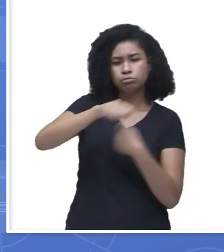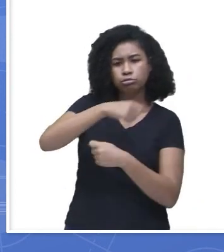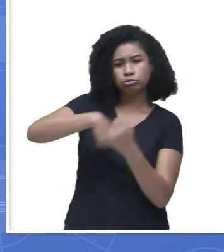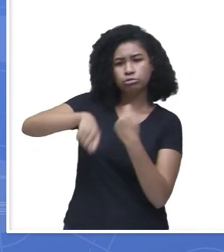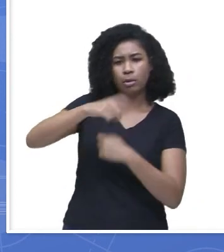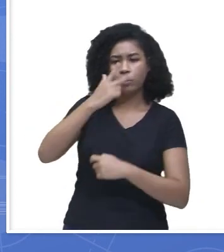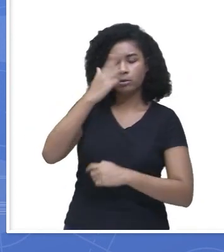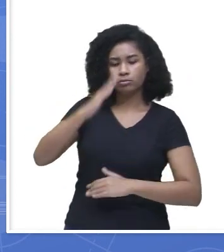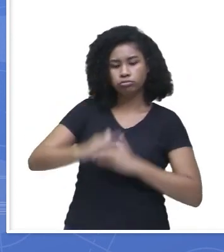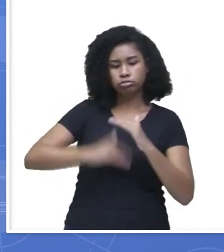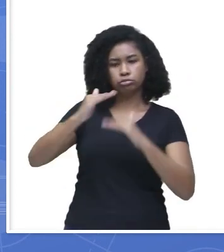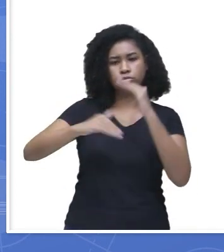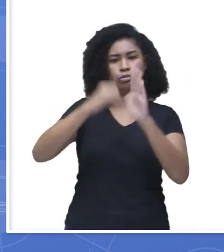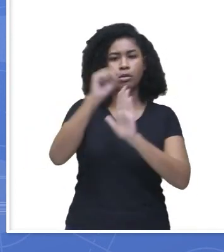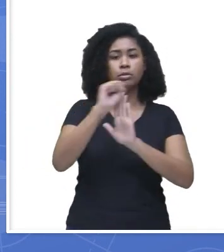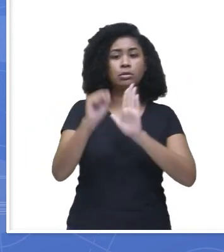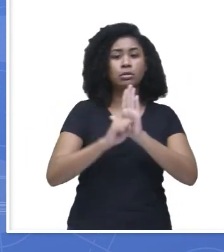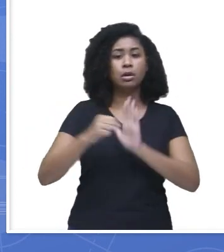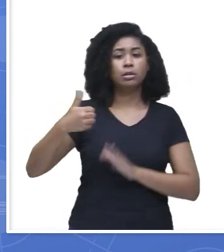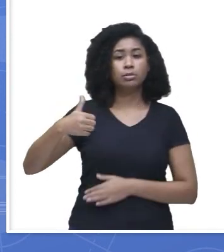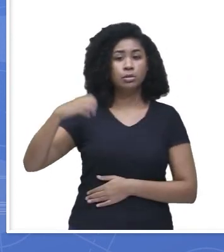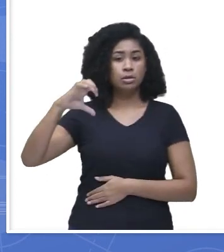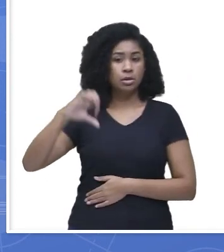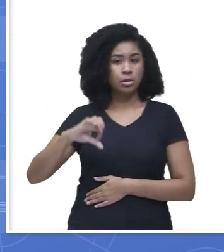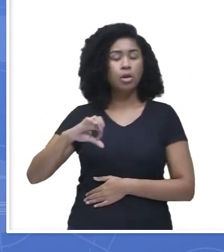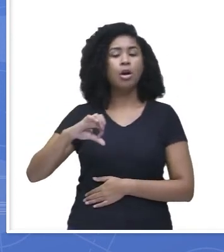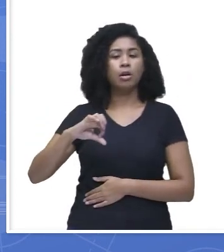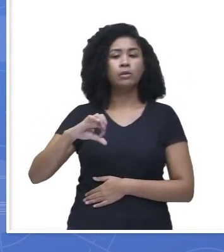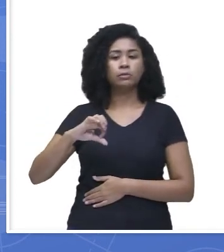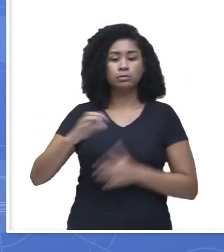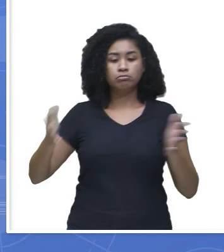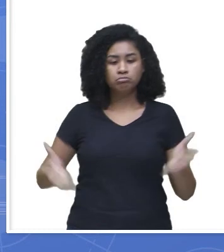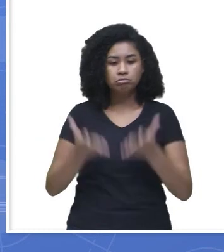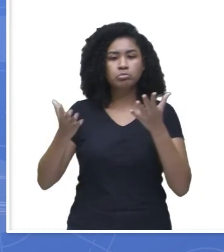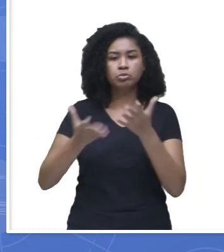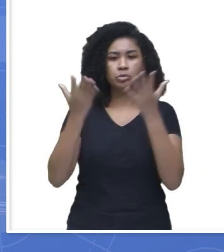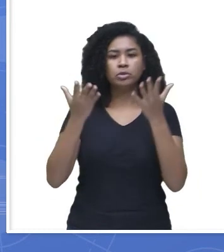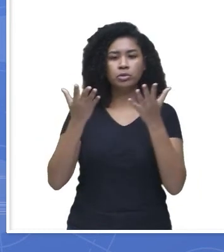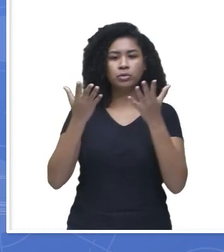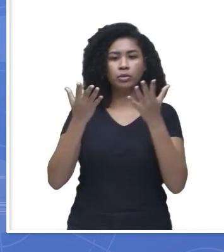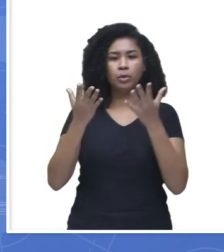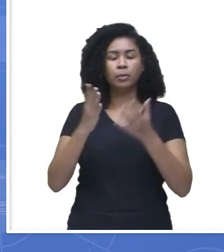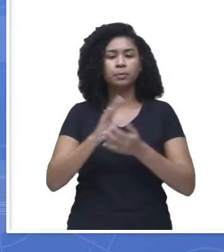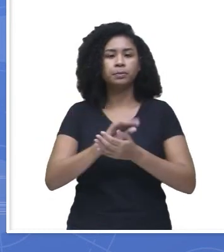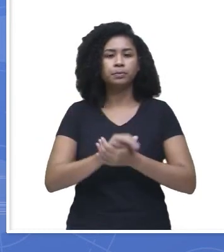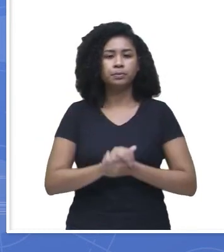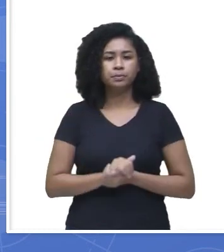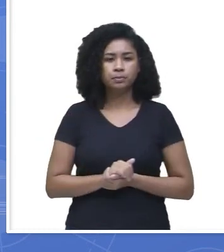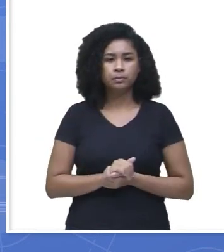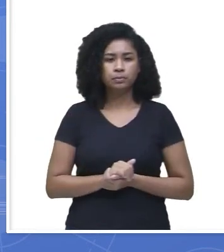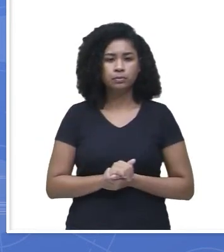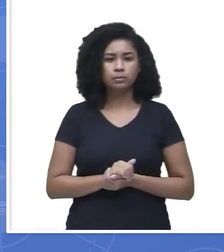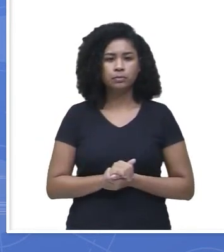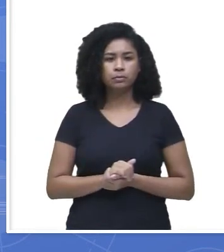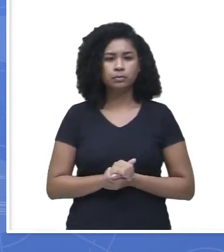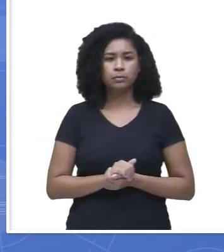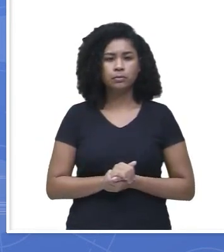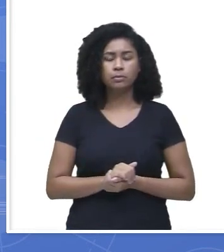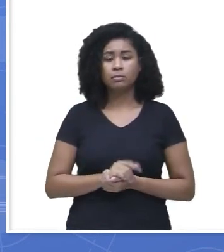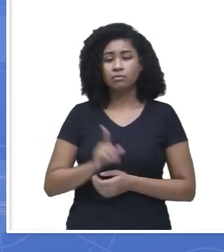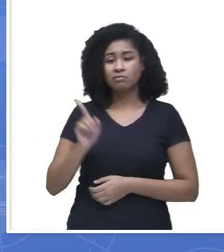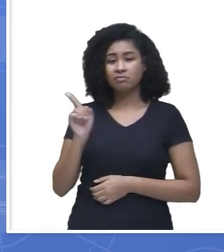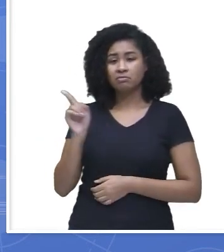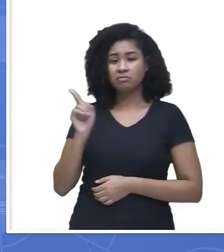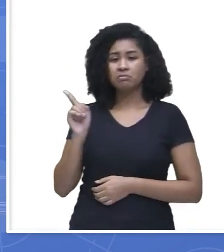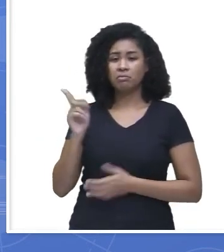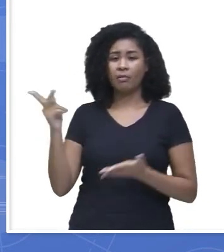século XIX e se tornaram a base de uma forte burguesia nacional. Incorreta. Por quê? Vocês lembram que eu